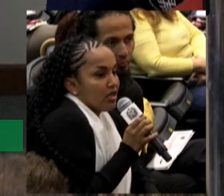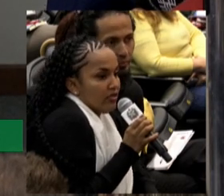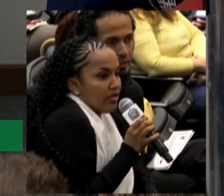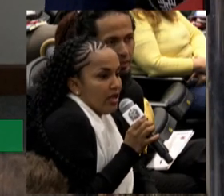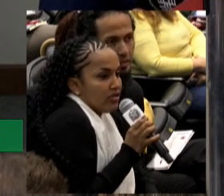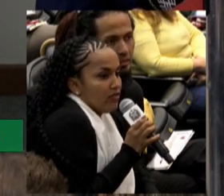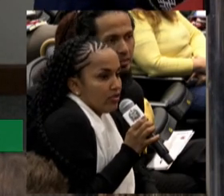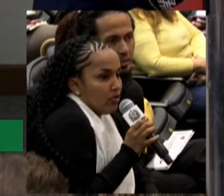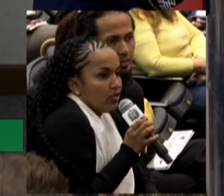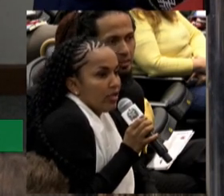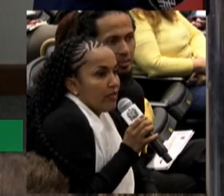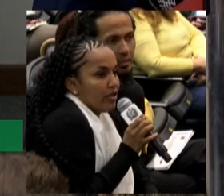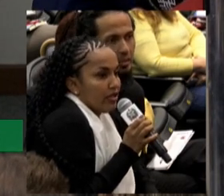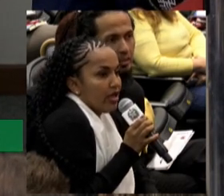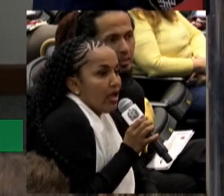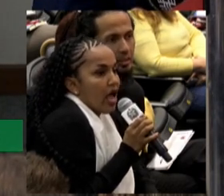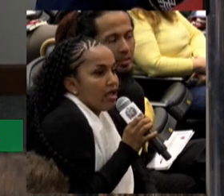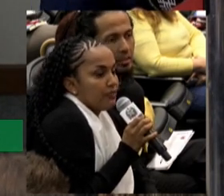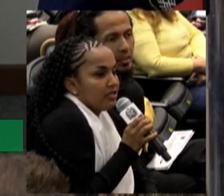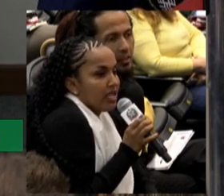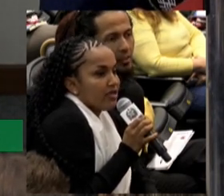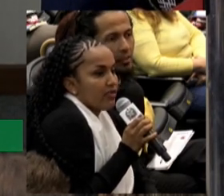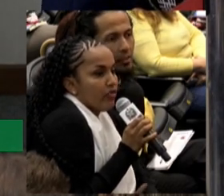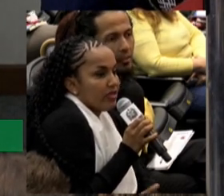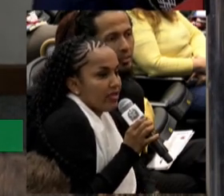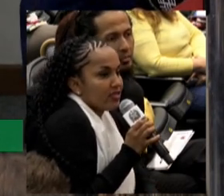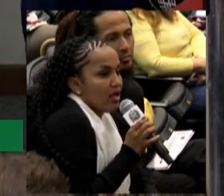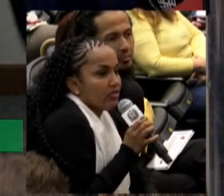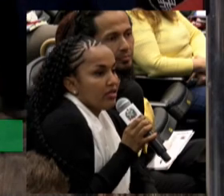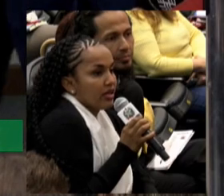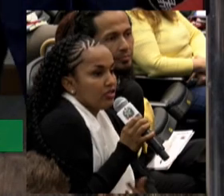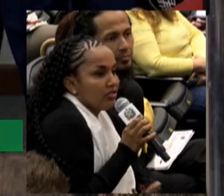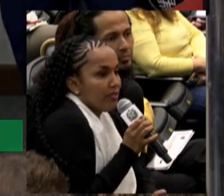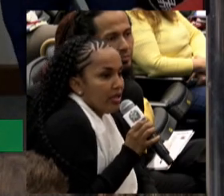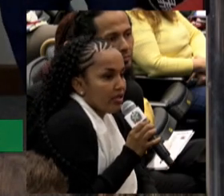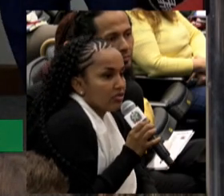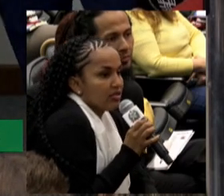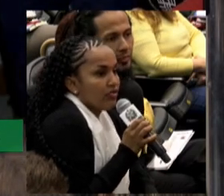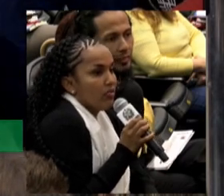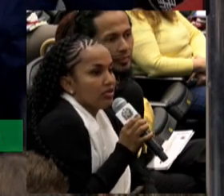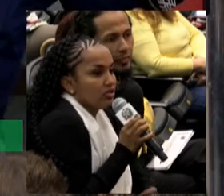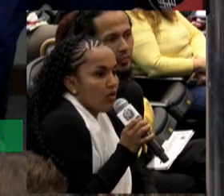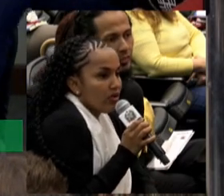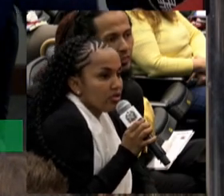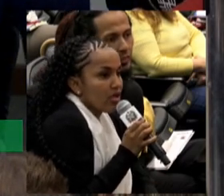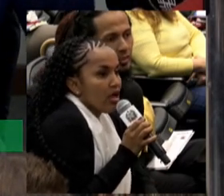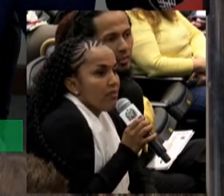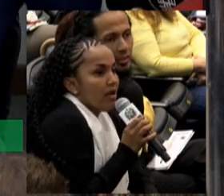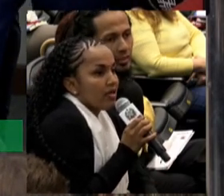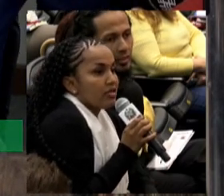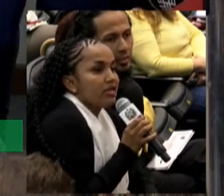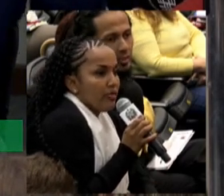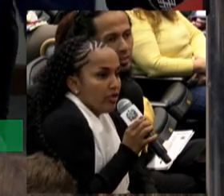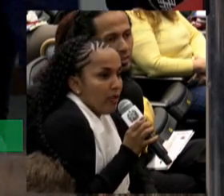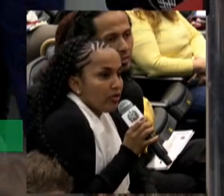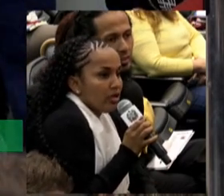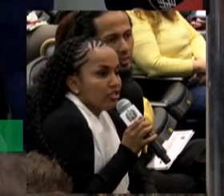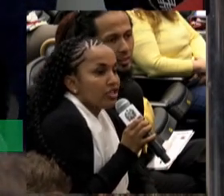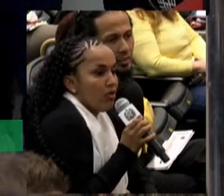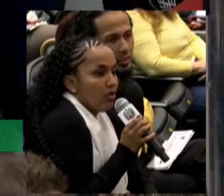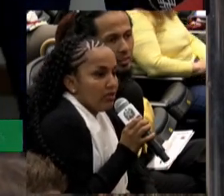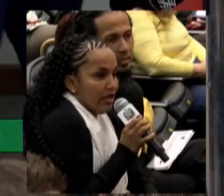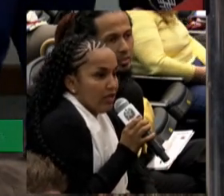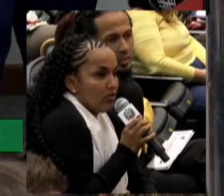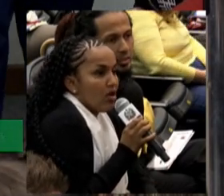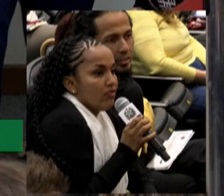em Salvador, né, na Bahia, a gente percebe essa movimentação, tem esse questionamento, tem essas formações, mas, e que é muito importante,